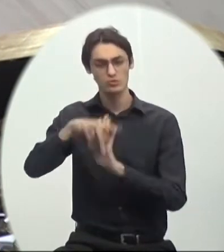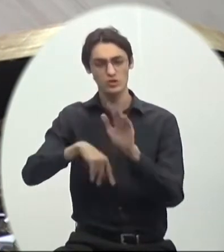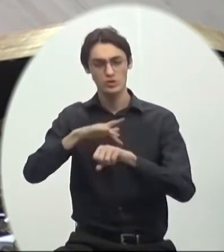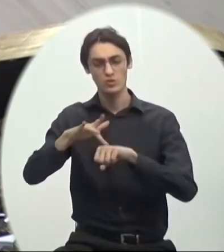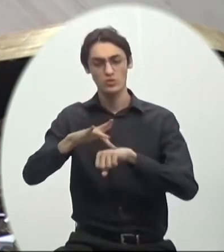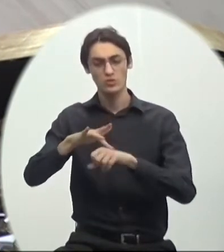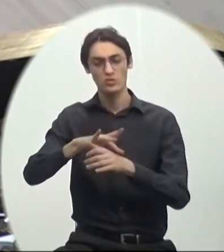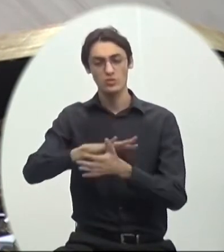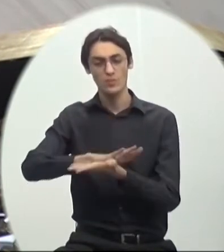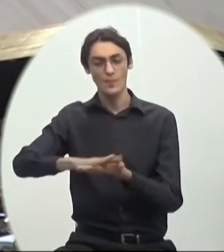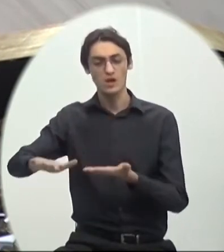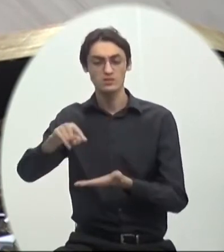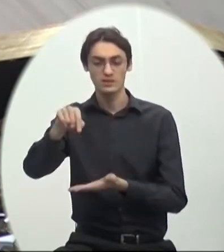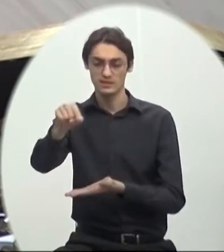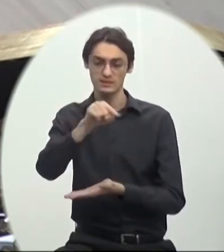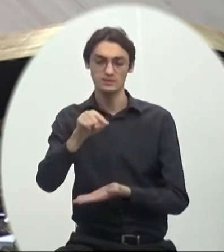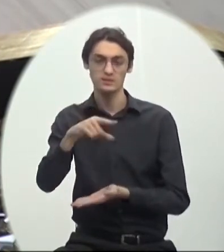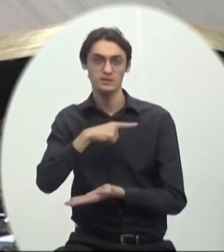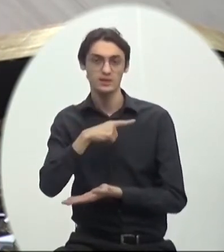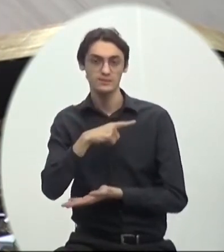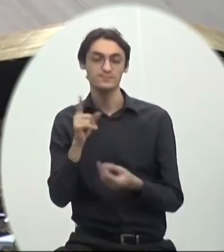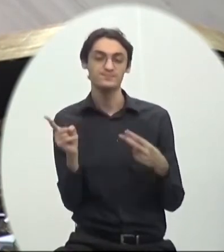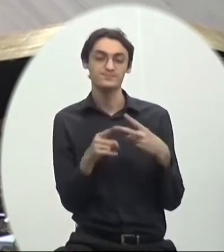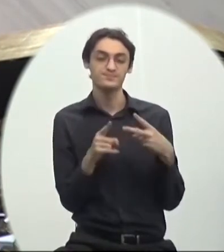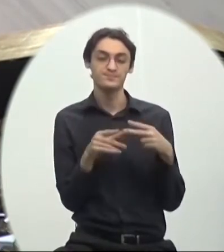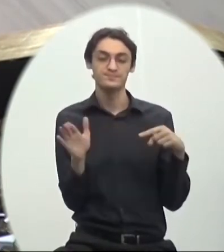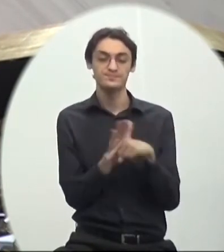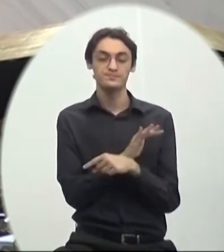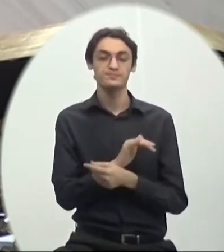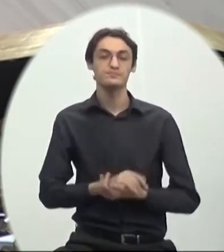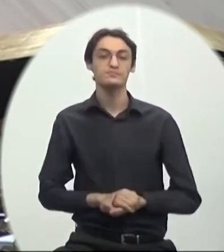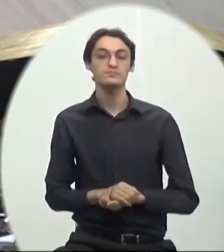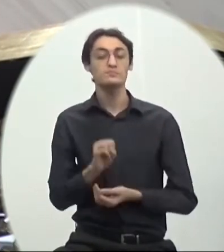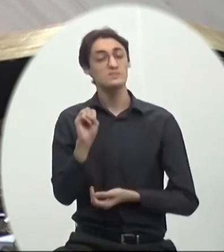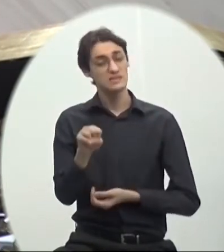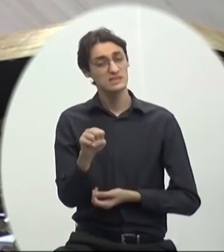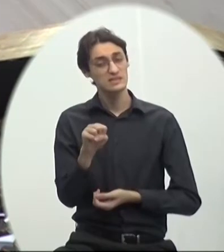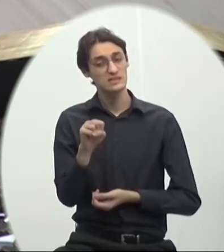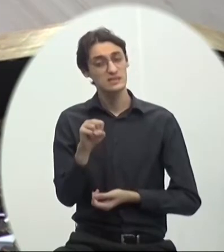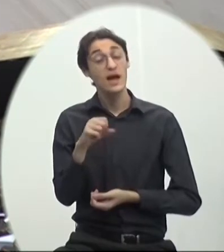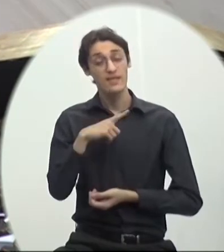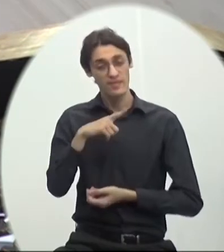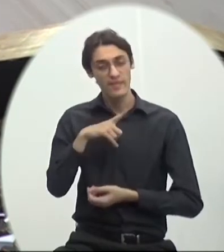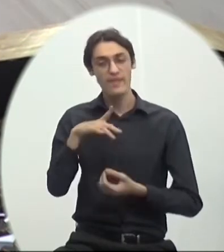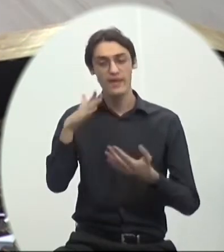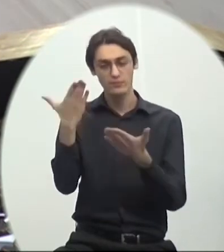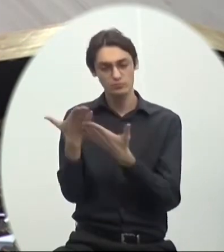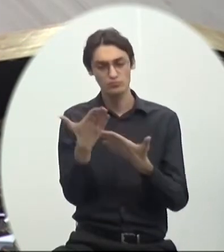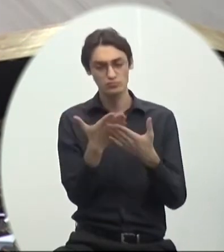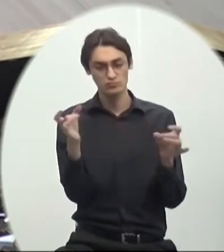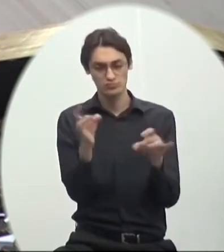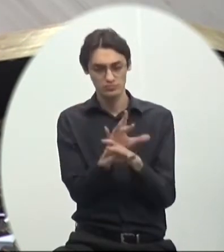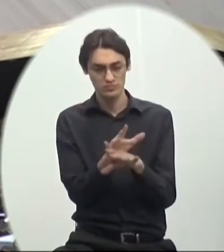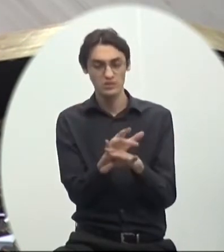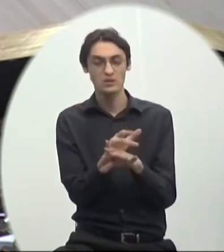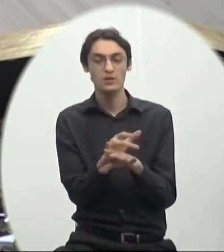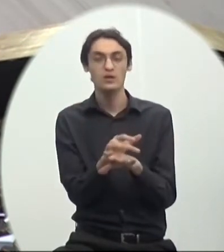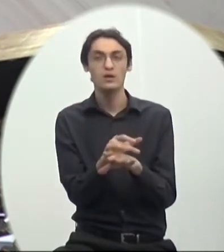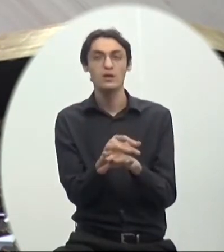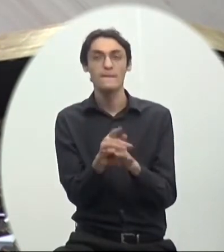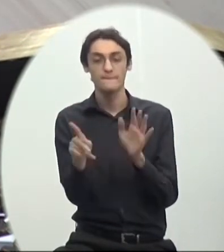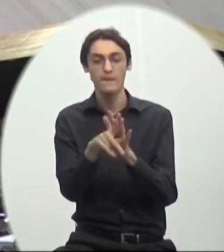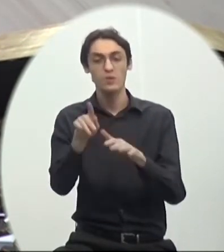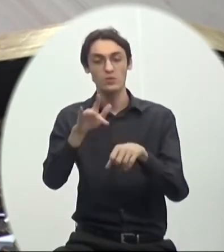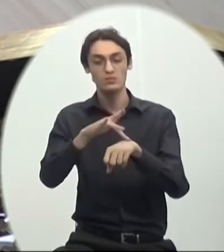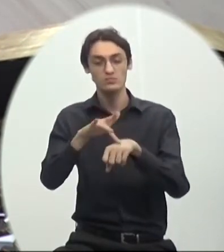dessas ruas? 2. No caso de resposta positiva ao questionamento anterior, qual